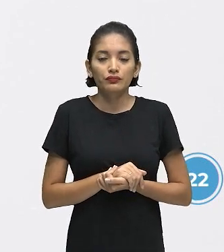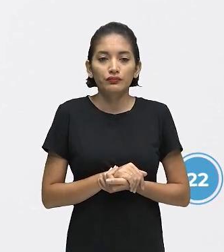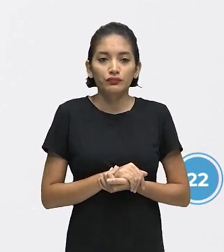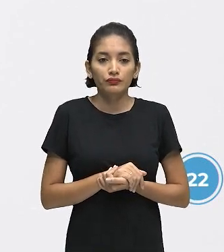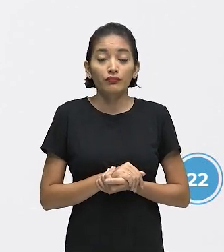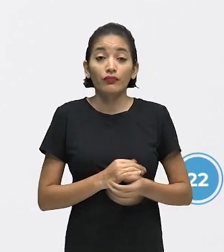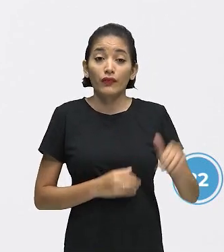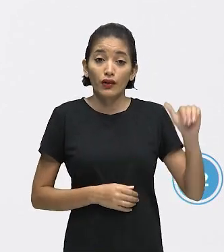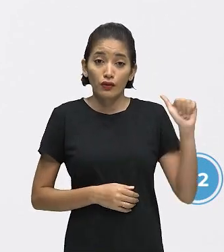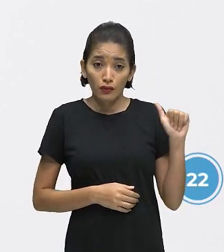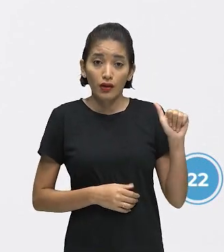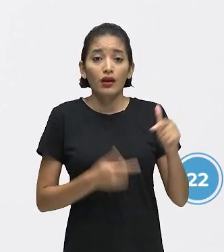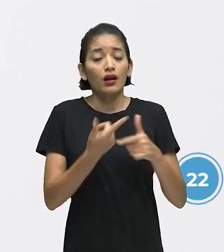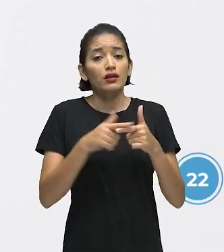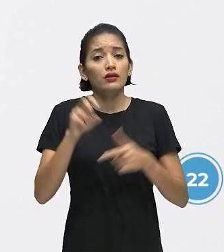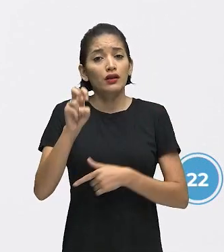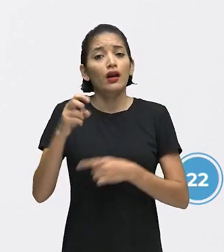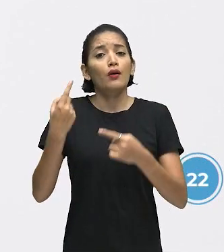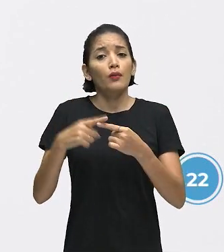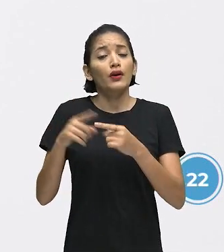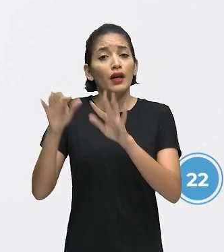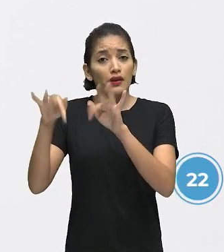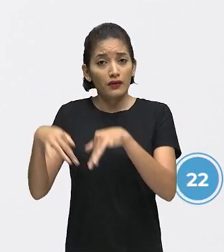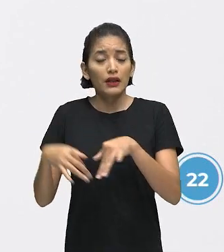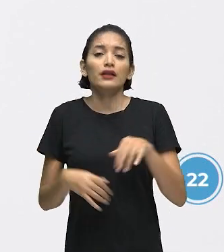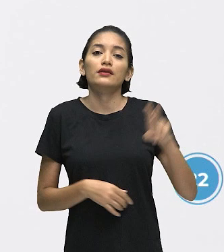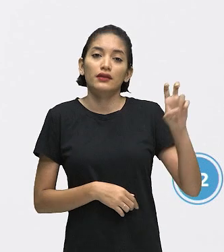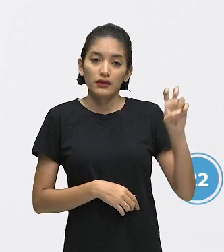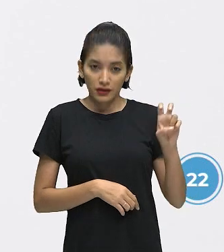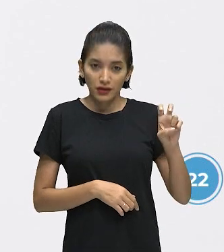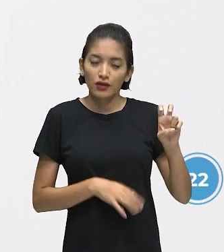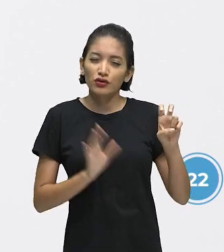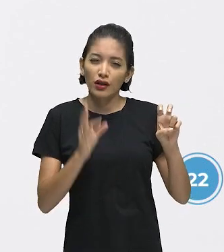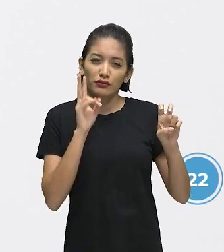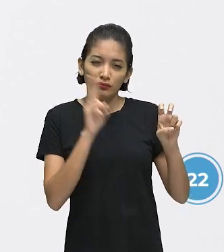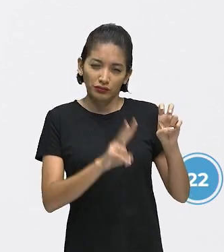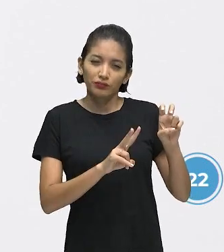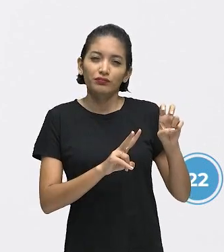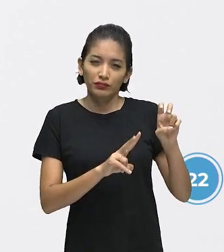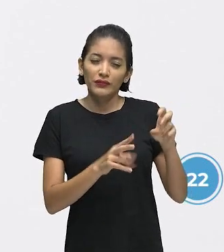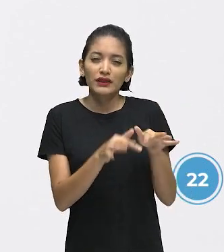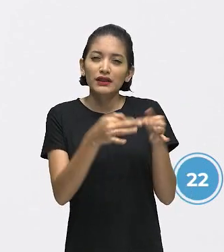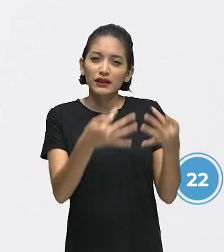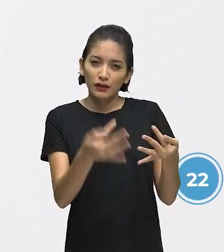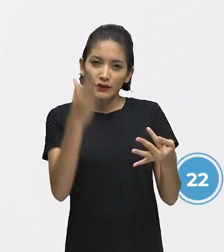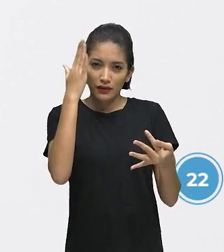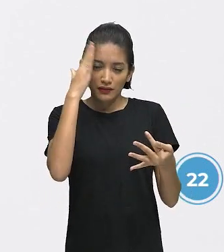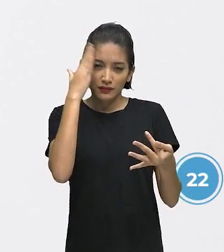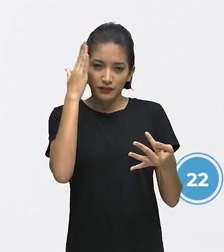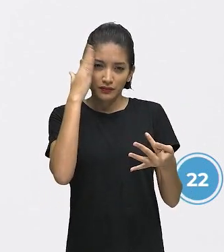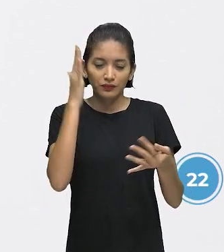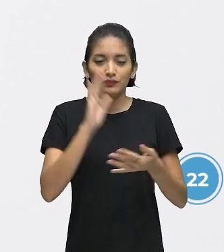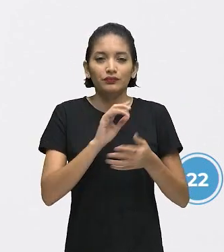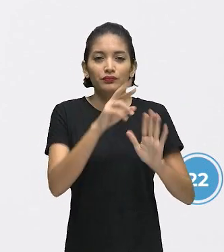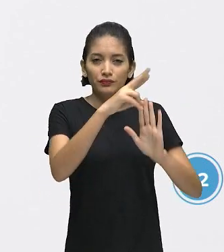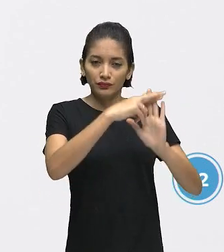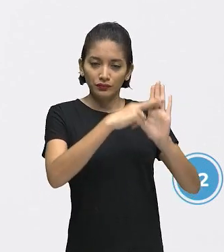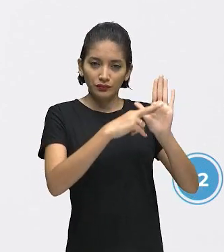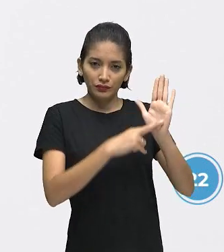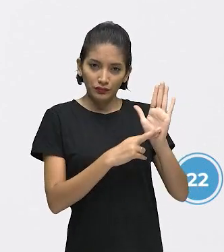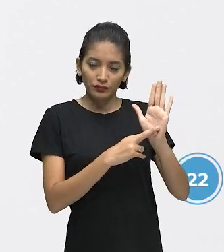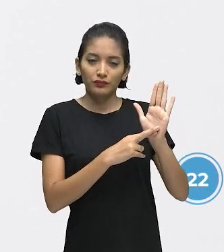Item A é divisível por 5, pois termina em 5, como a gente viu. Bem simples, né, de identificar o critério